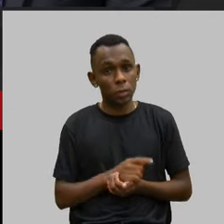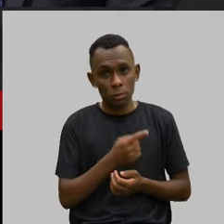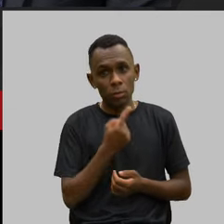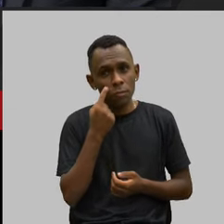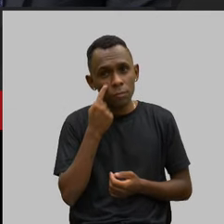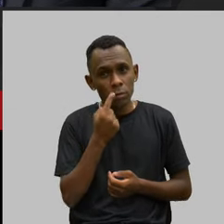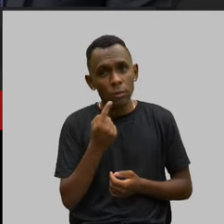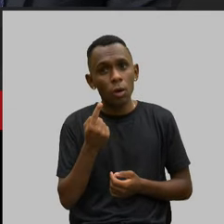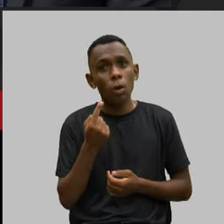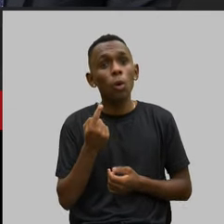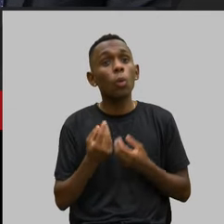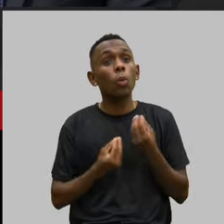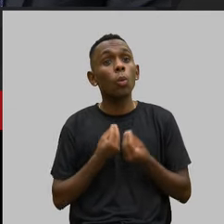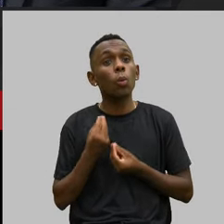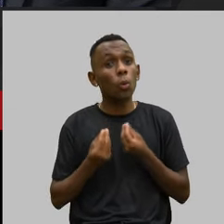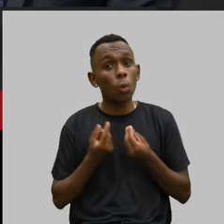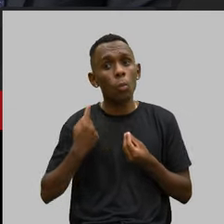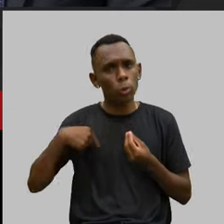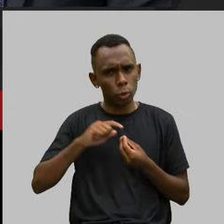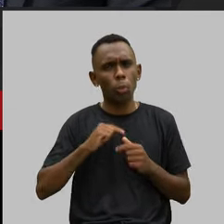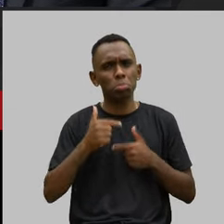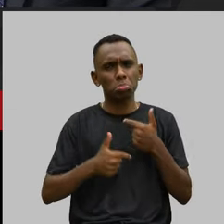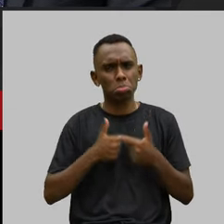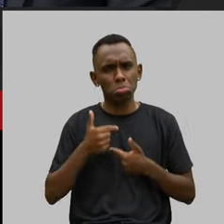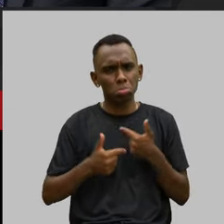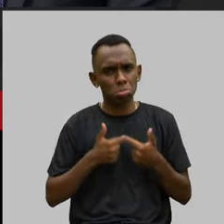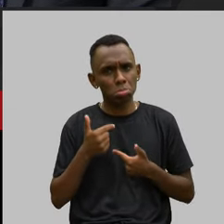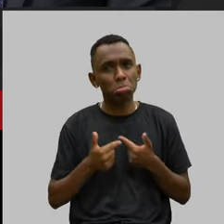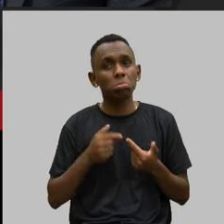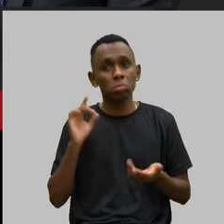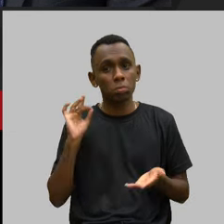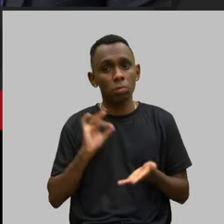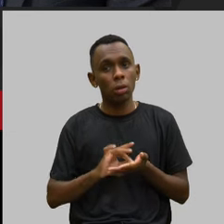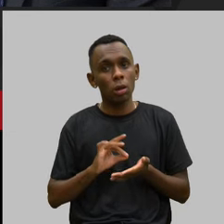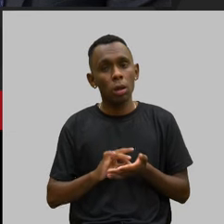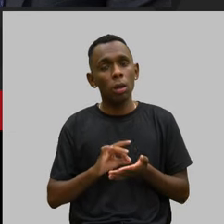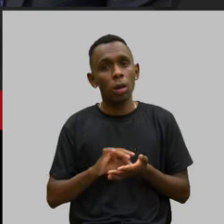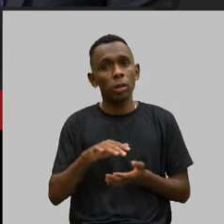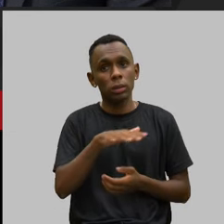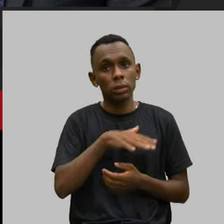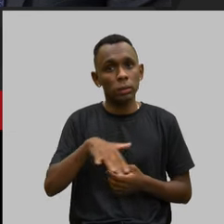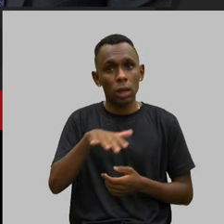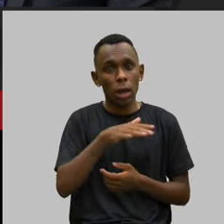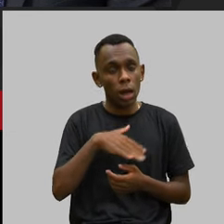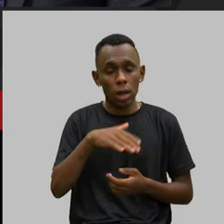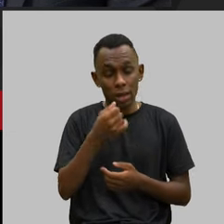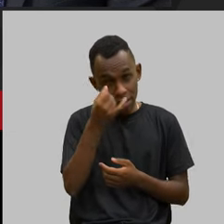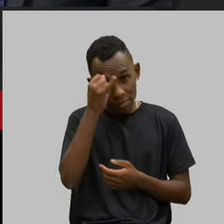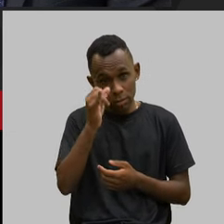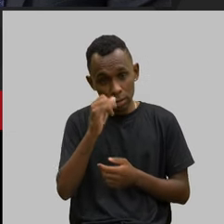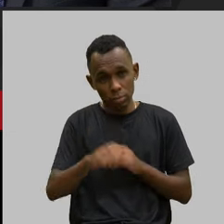verem como isso nós somos atuantes nesse segmento de controle da sonegação